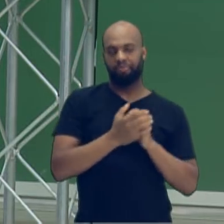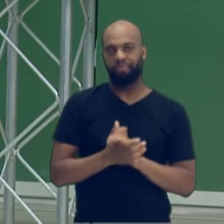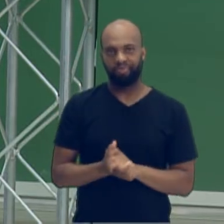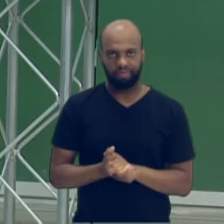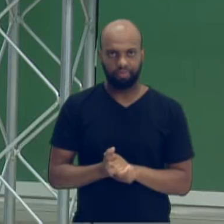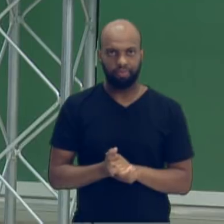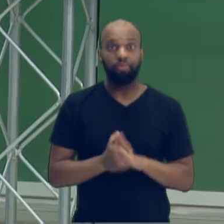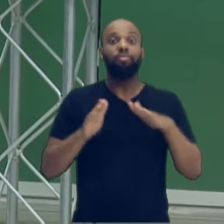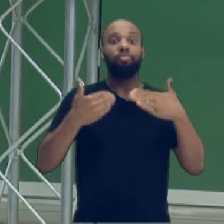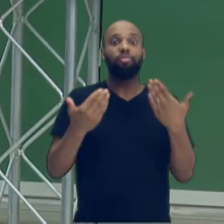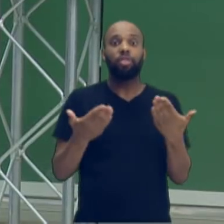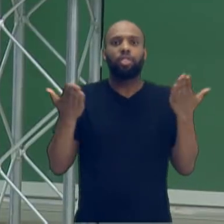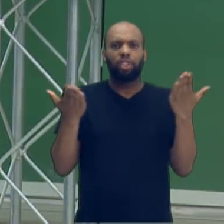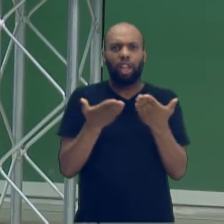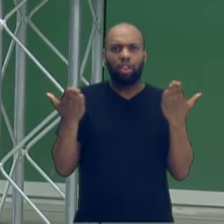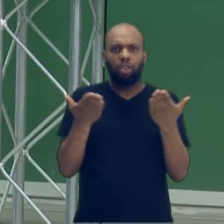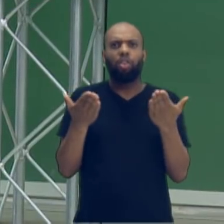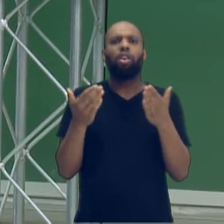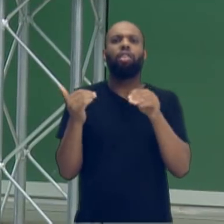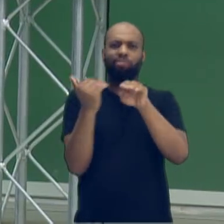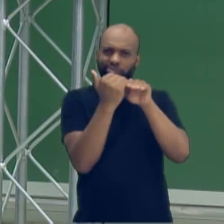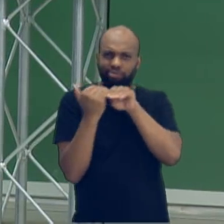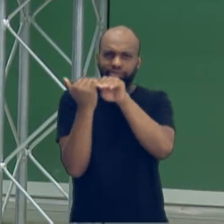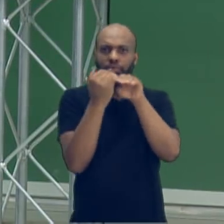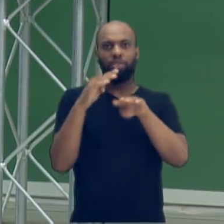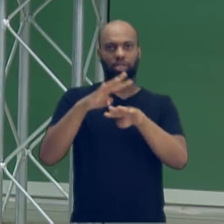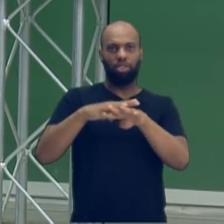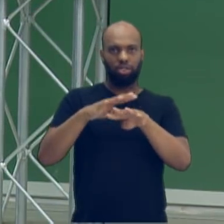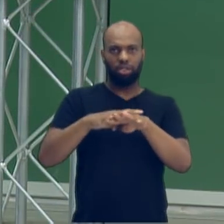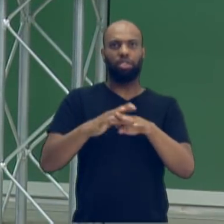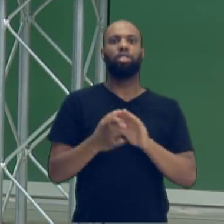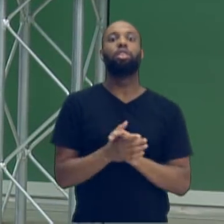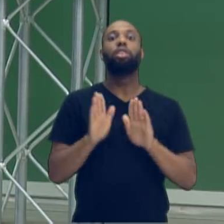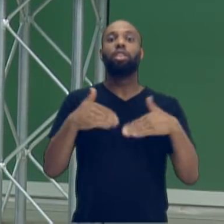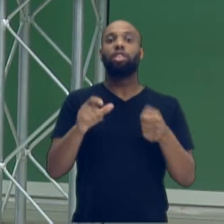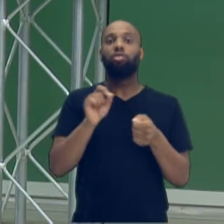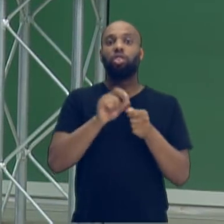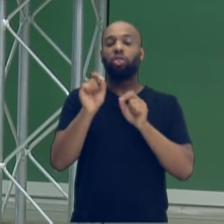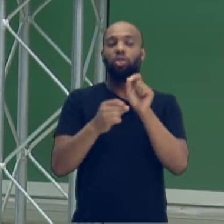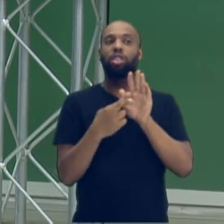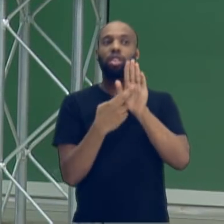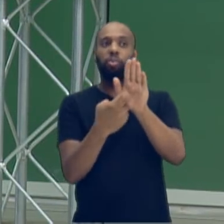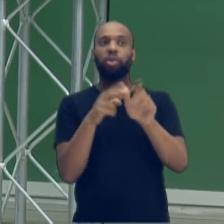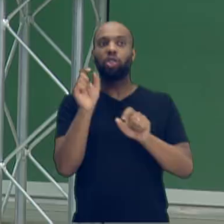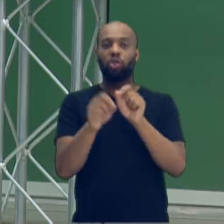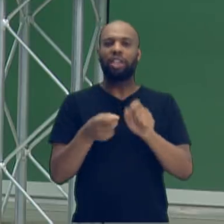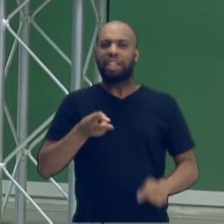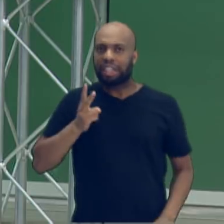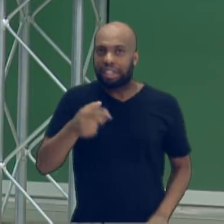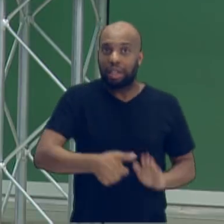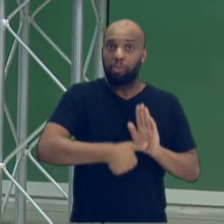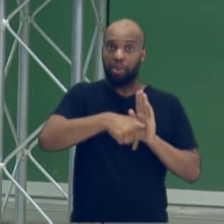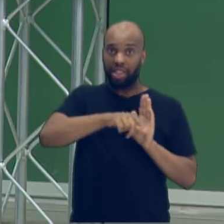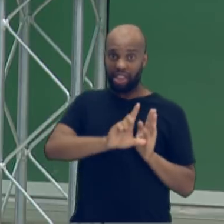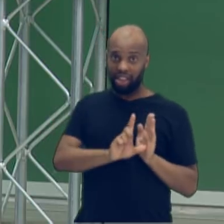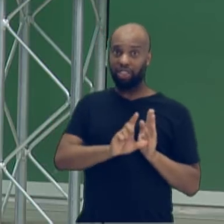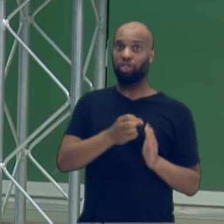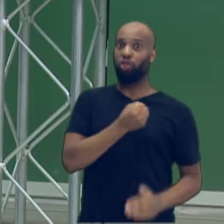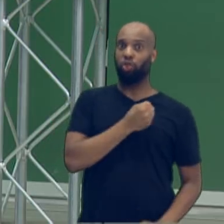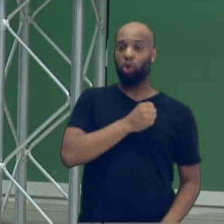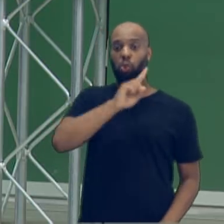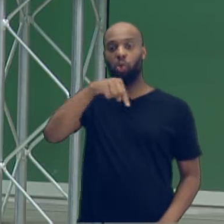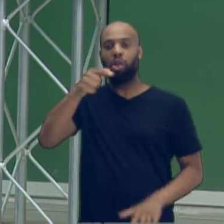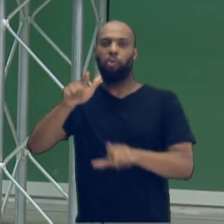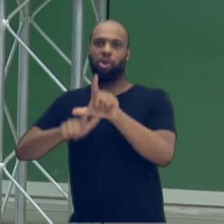2. Para efeito de convenção matemática, sempre a gente representa com um número na frente. Né? Então, y ao quadrado